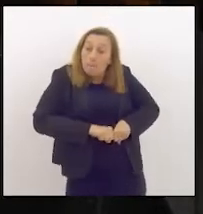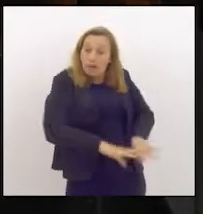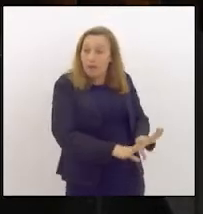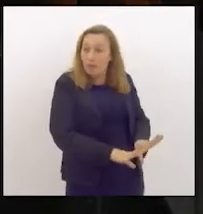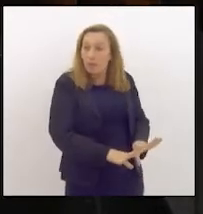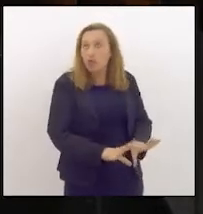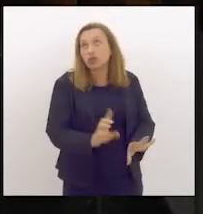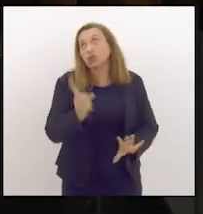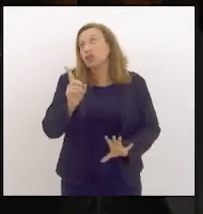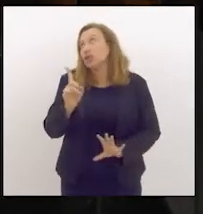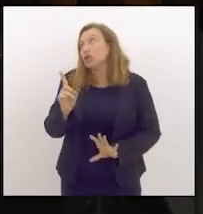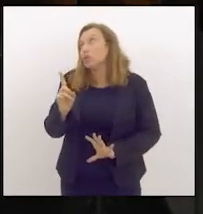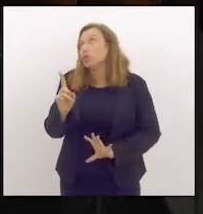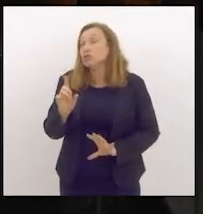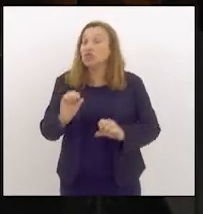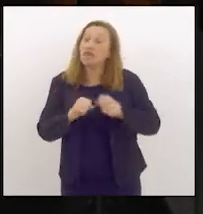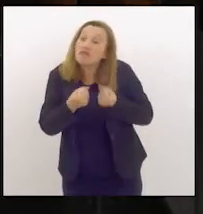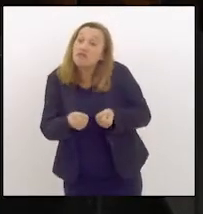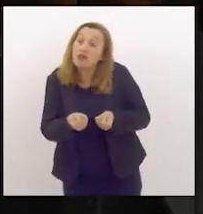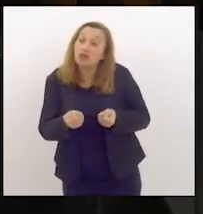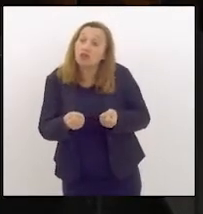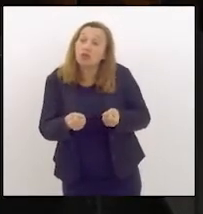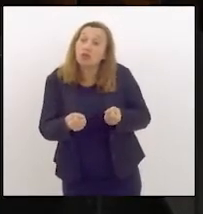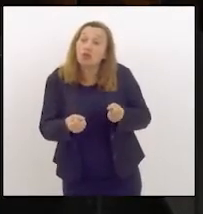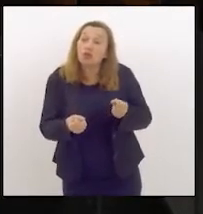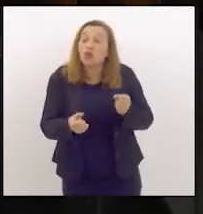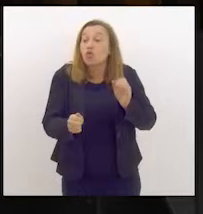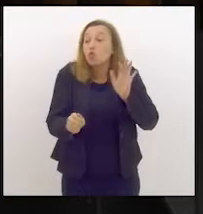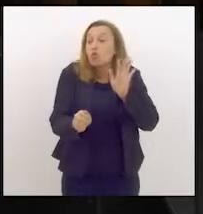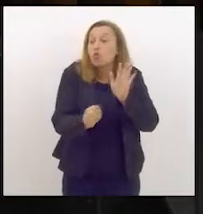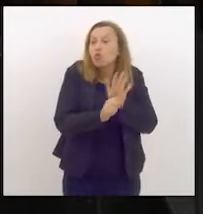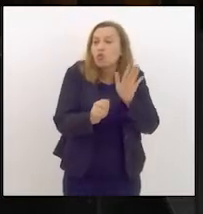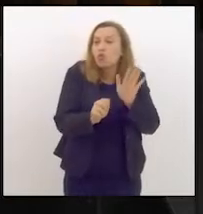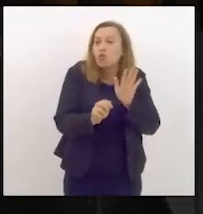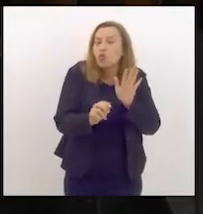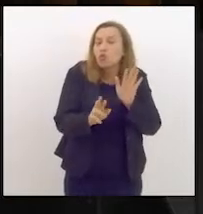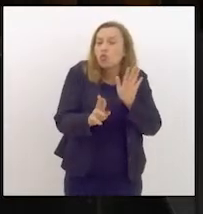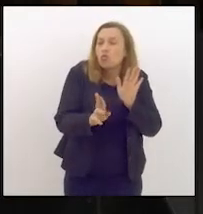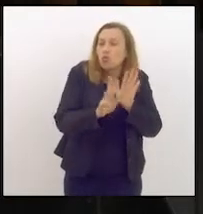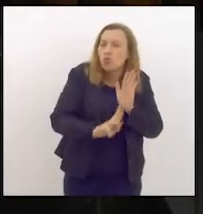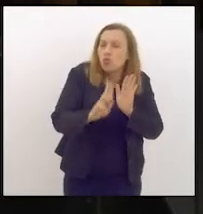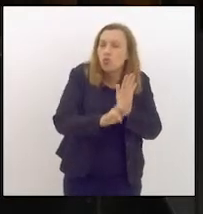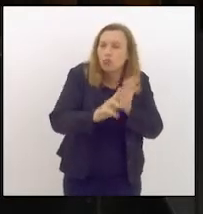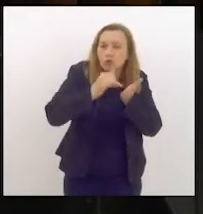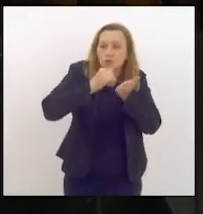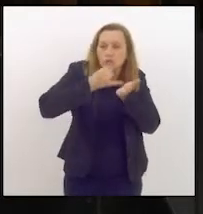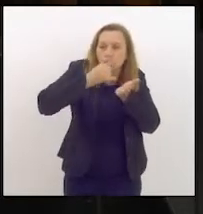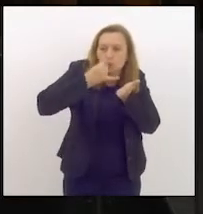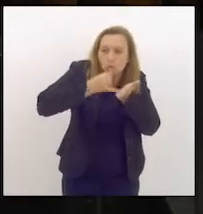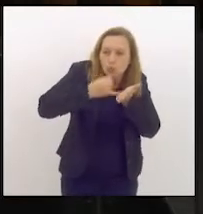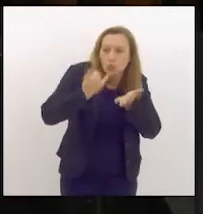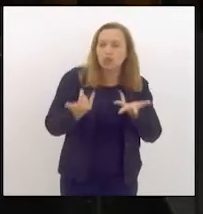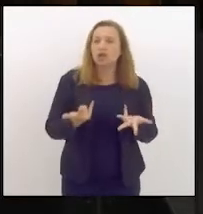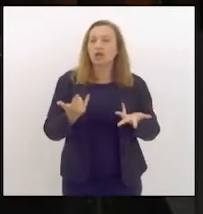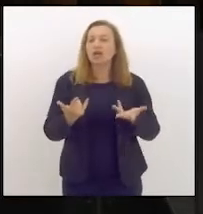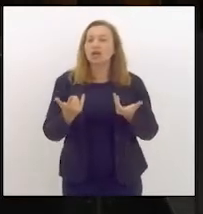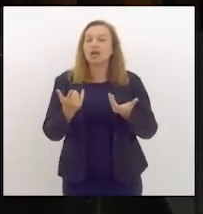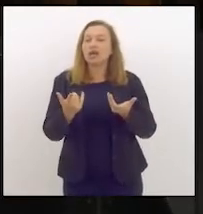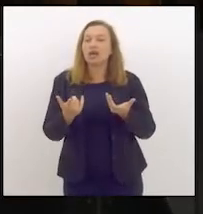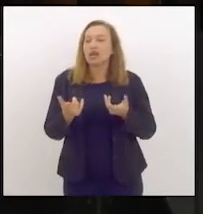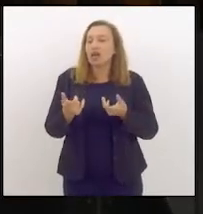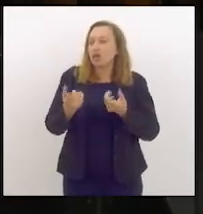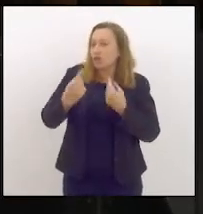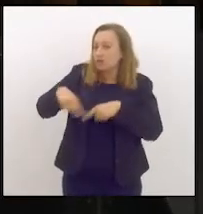não mais perfeit o consumo controlado de crack que ele é contrário a ideologia de gênero